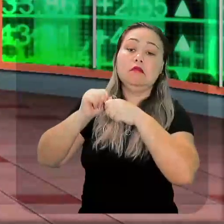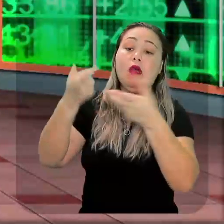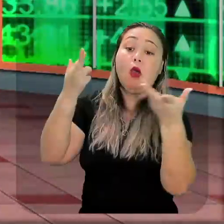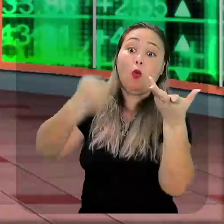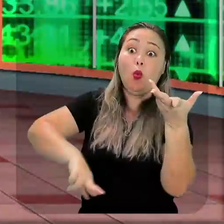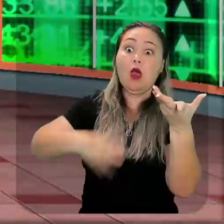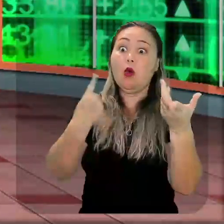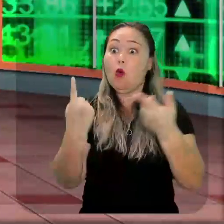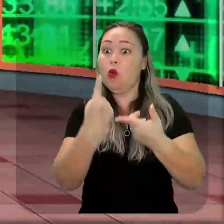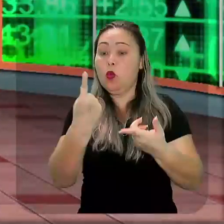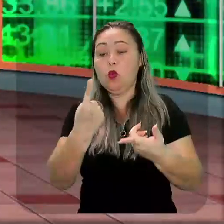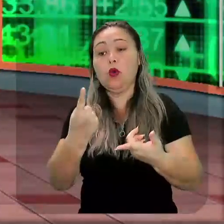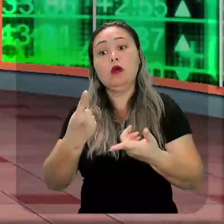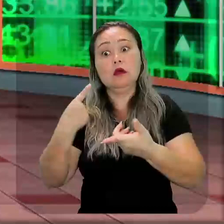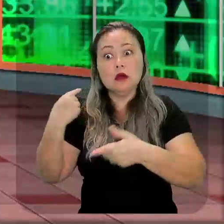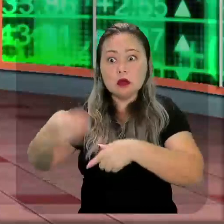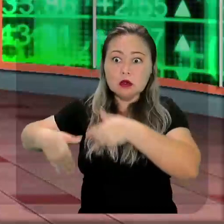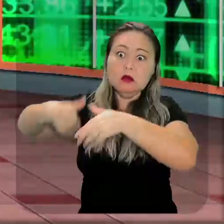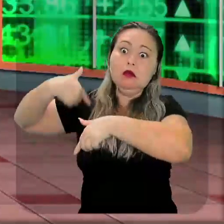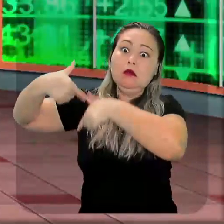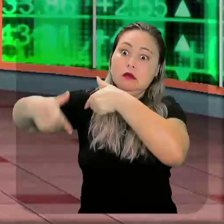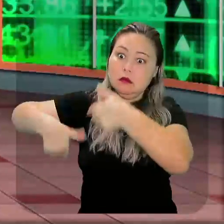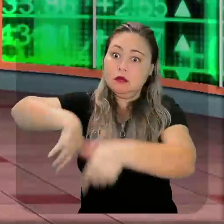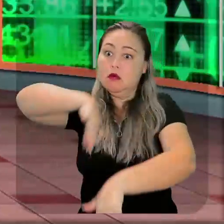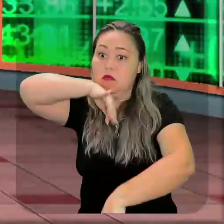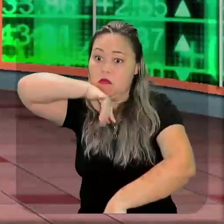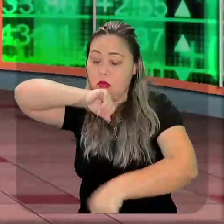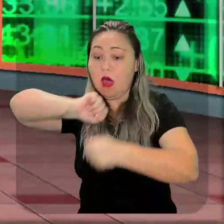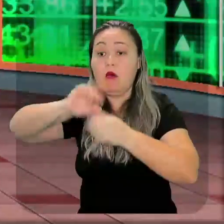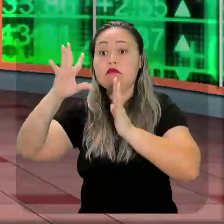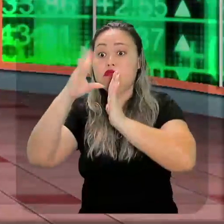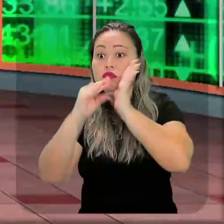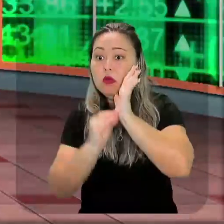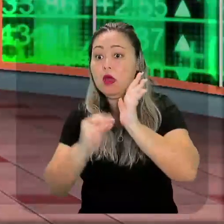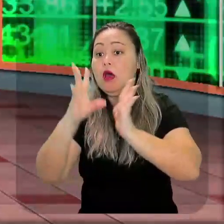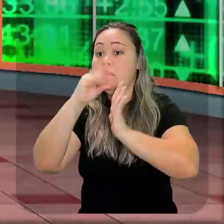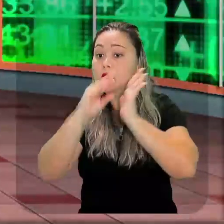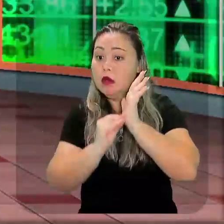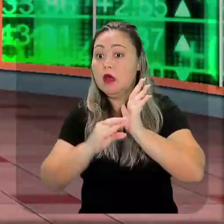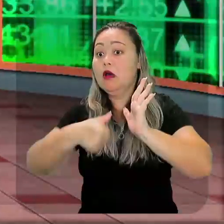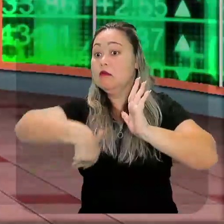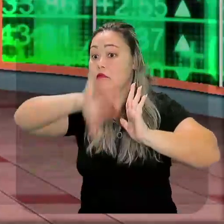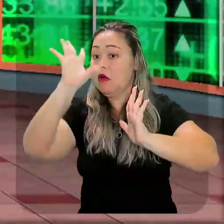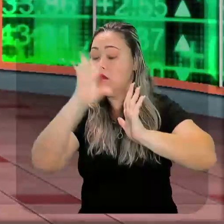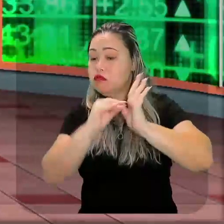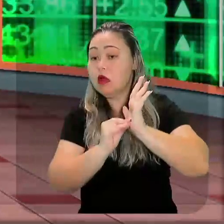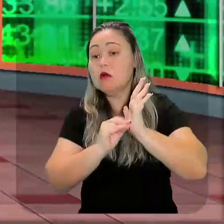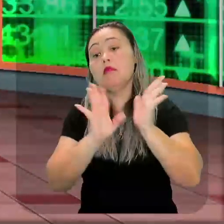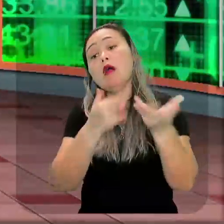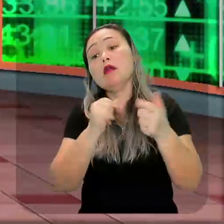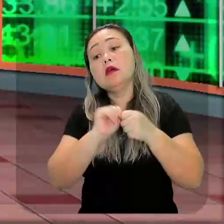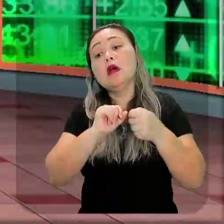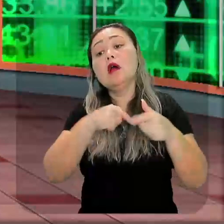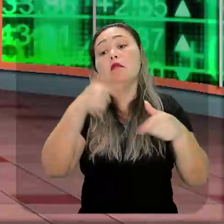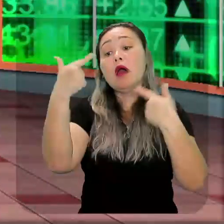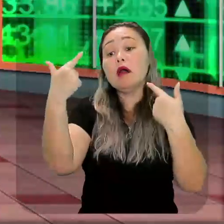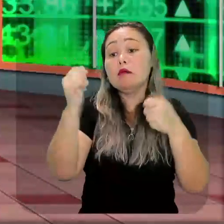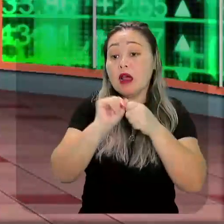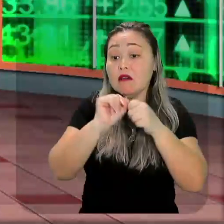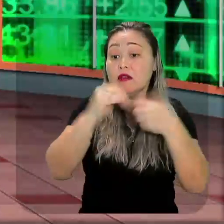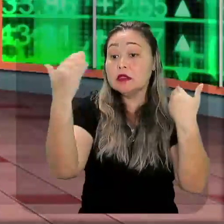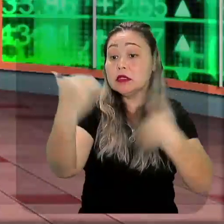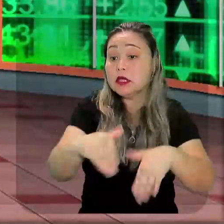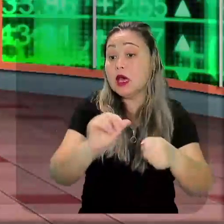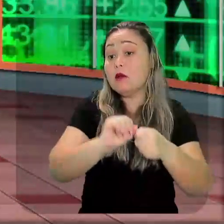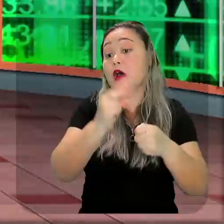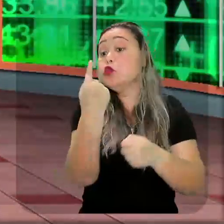recuperação só e ficar muito puxado, né? Então vamos lá. Muito conteúdo para fazer a prova da unidade já é difícil porque tem que escolher uma. Imagina das